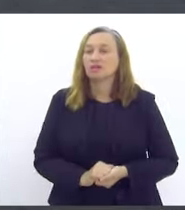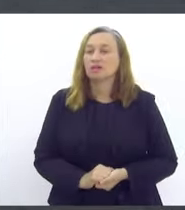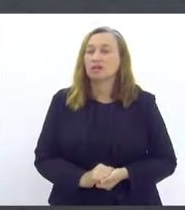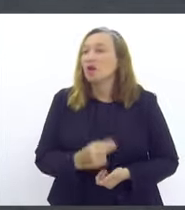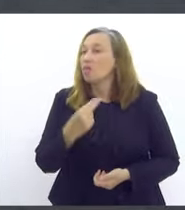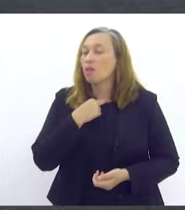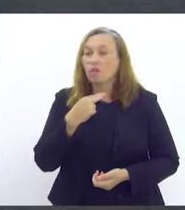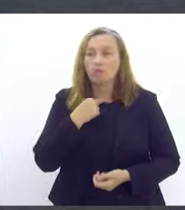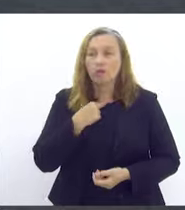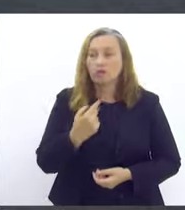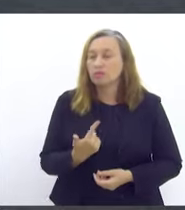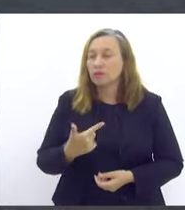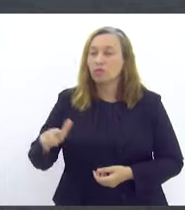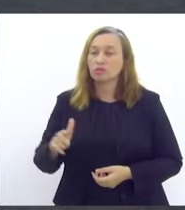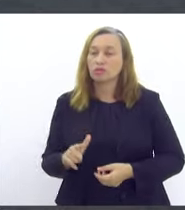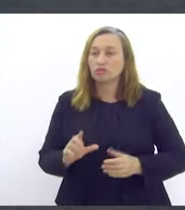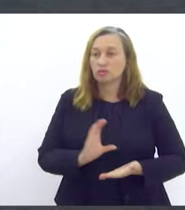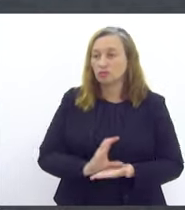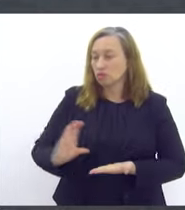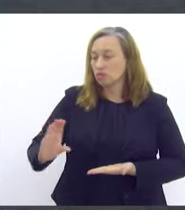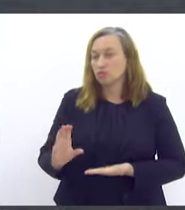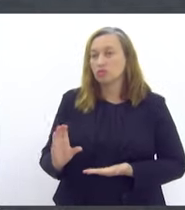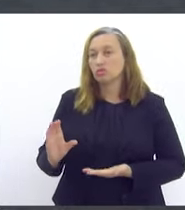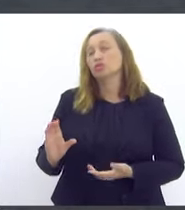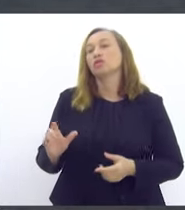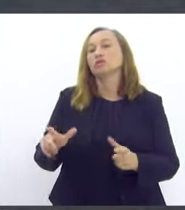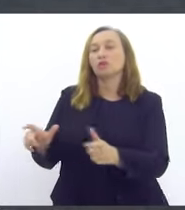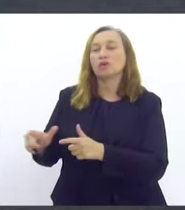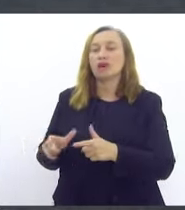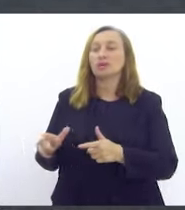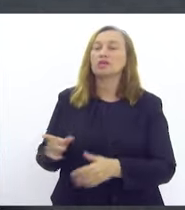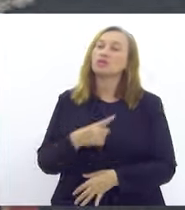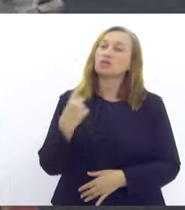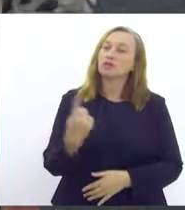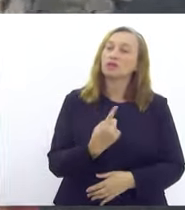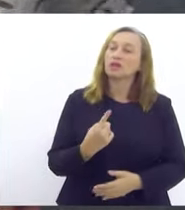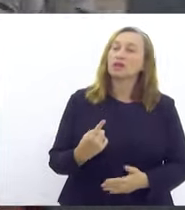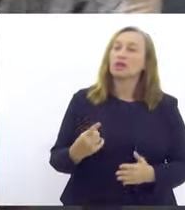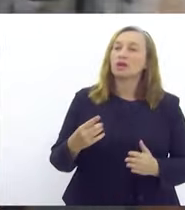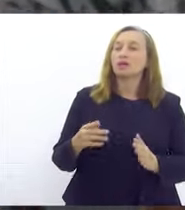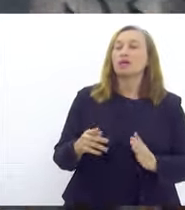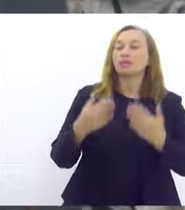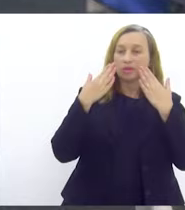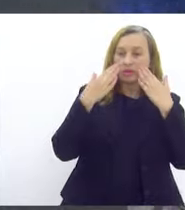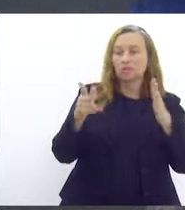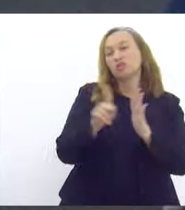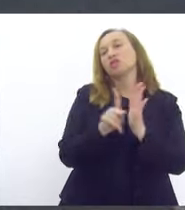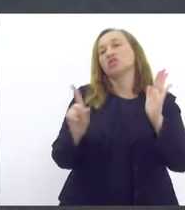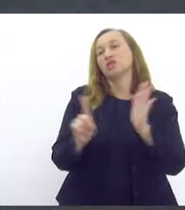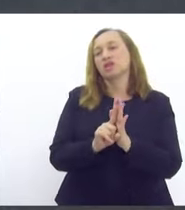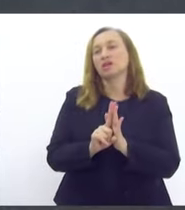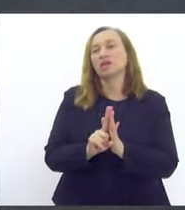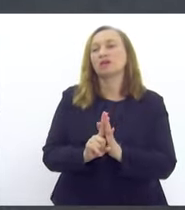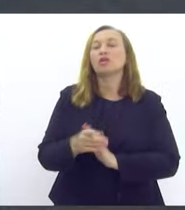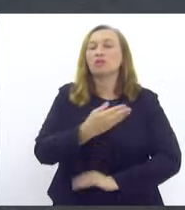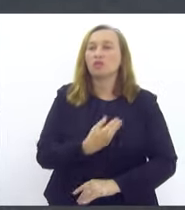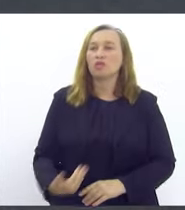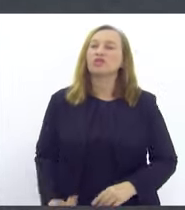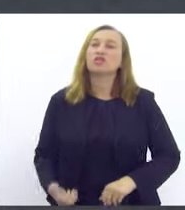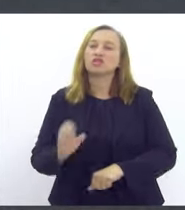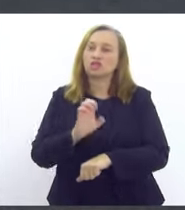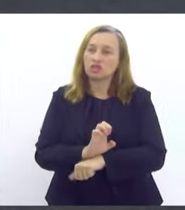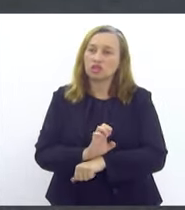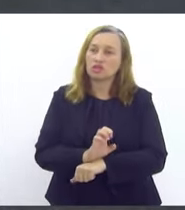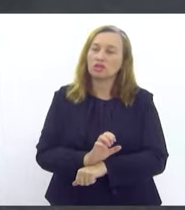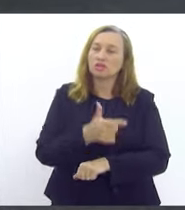que não pode ir para outras finalidades. A gente apresentou um projeto de lei para que o governo do Estado, tal qual fez